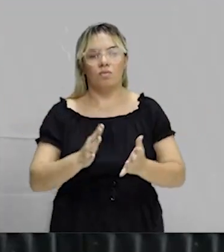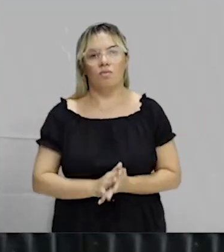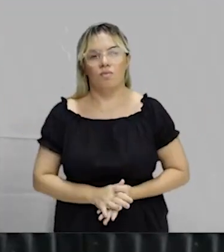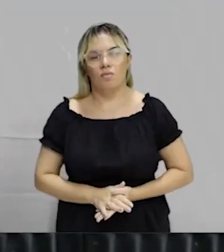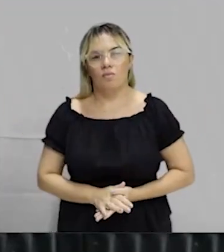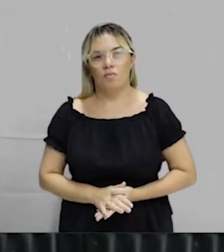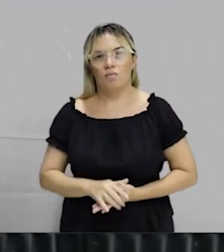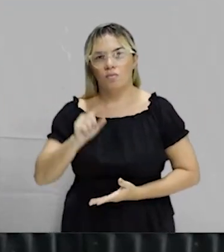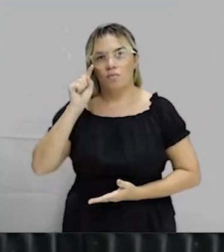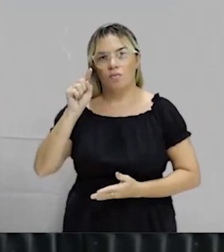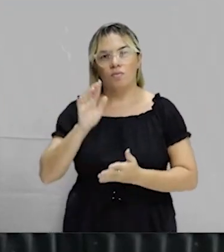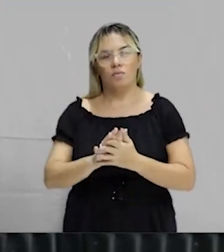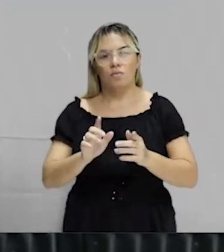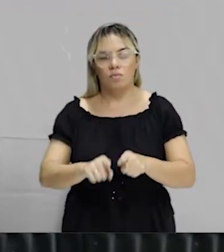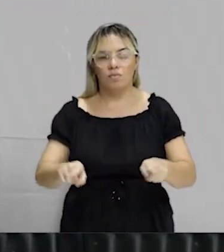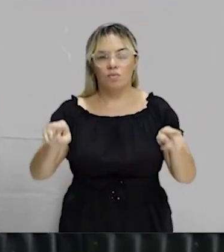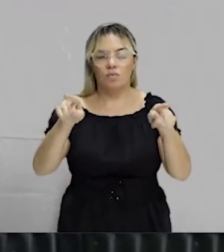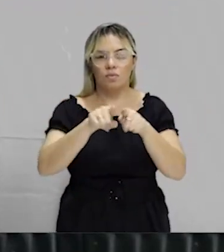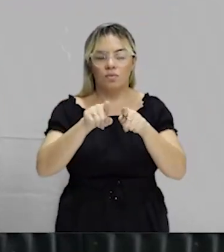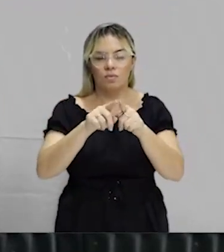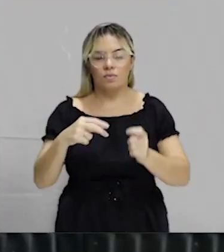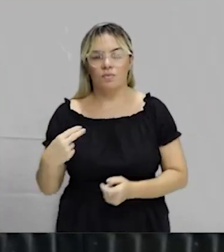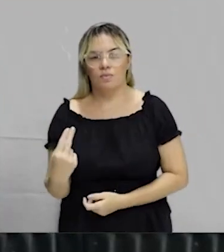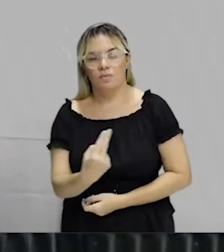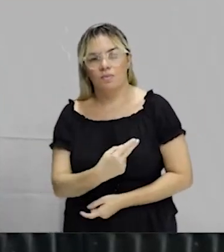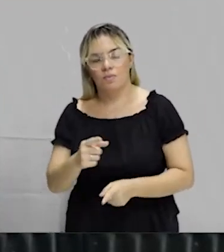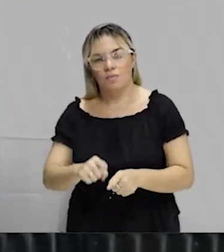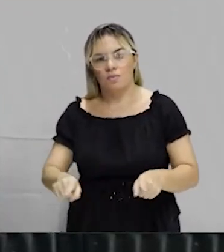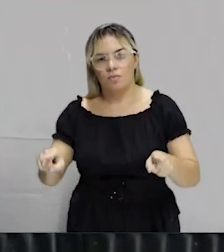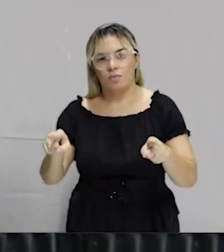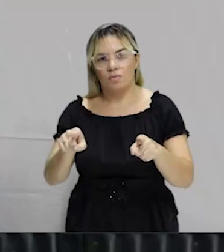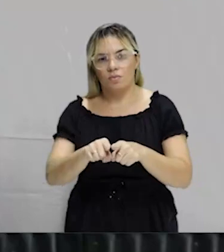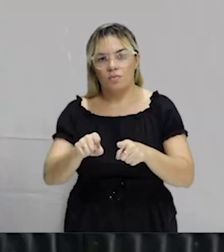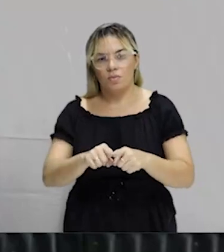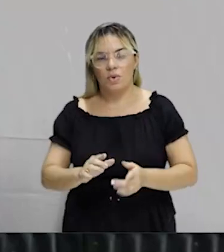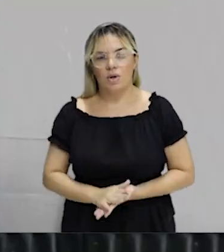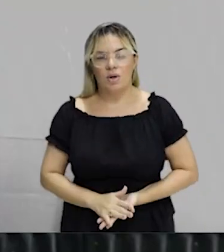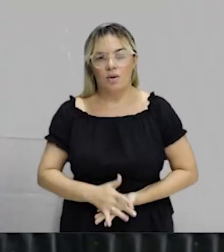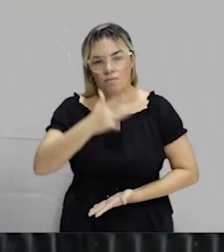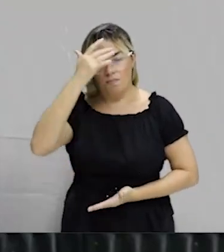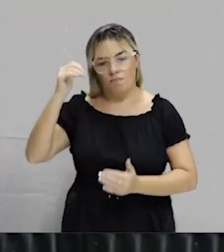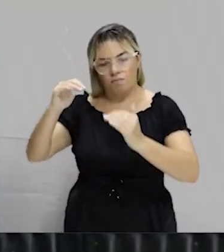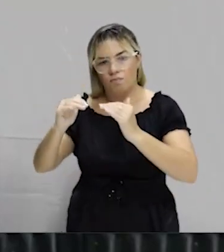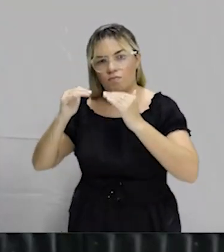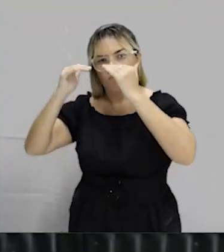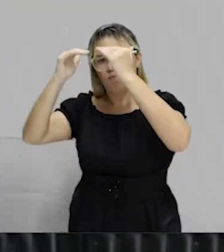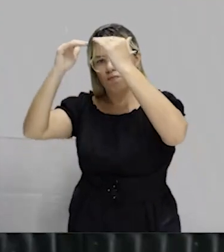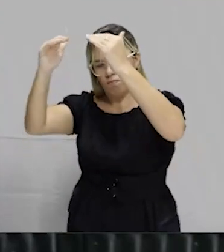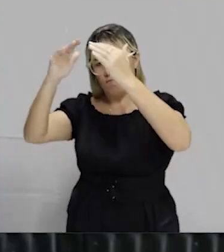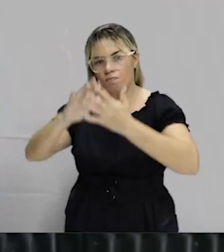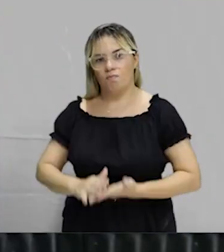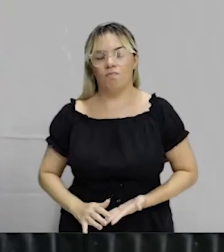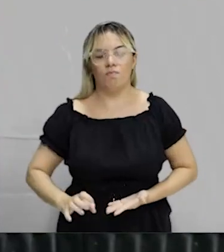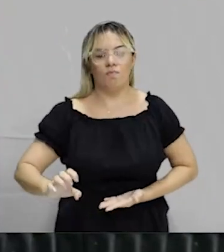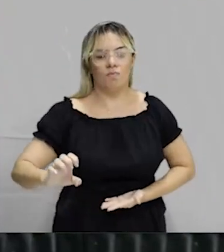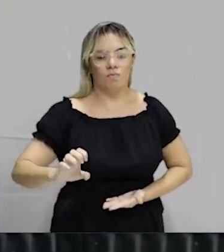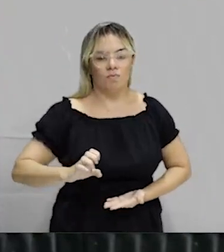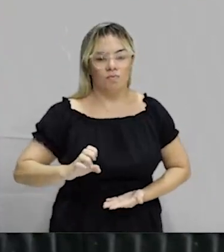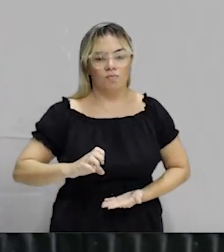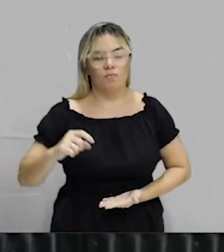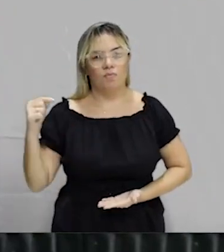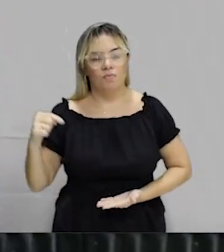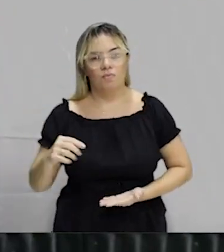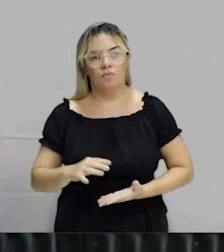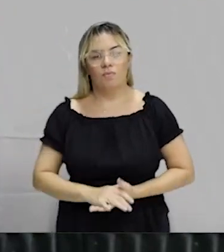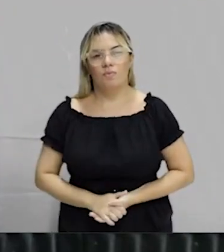No topo dessa pirâmide, nós teremos também uma nobreza, uma aristocracia. Uma